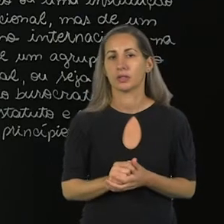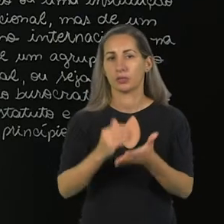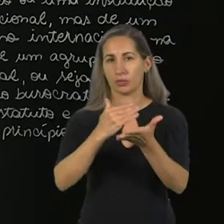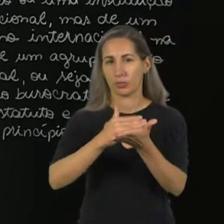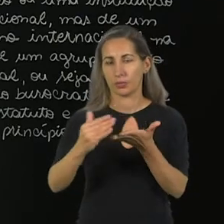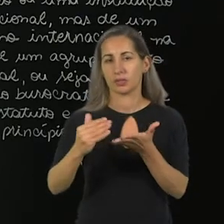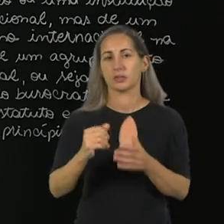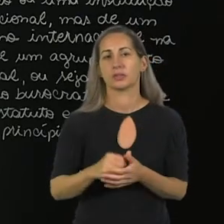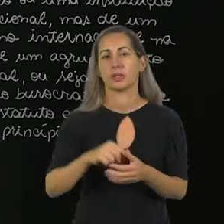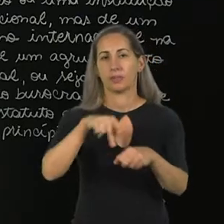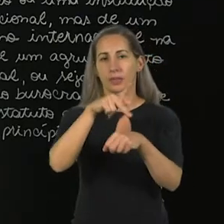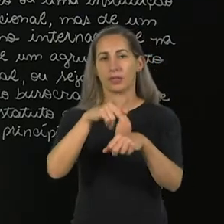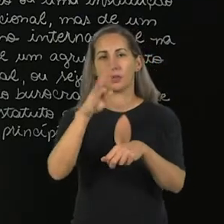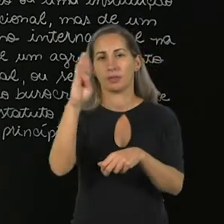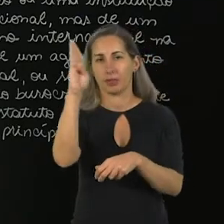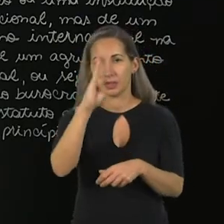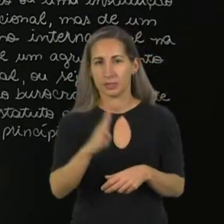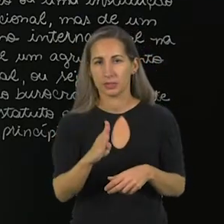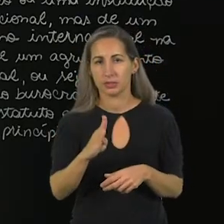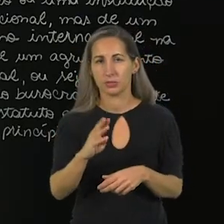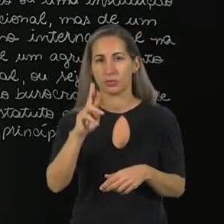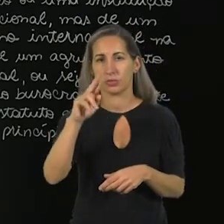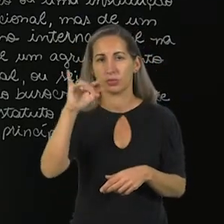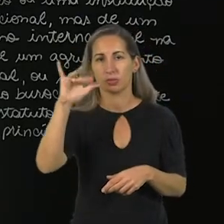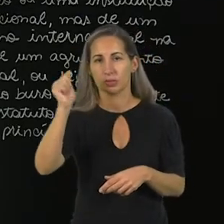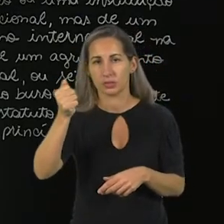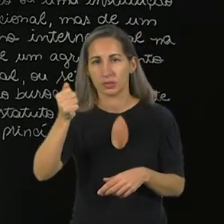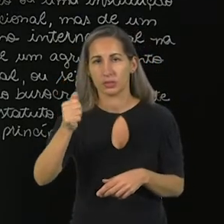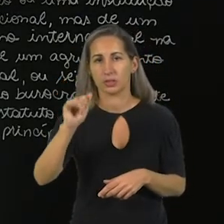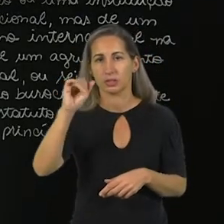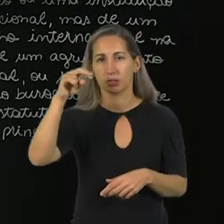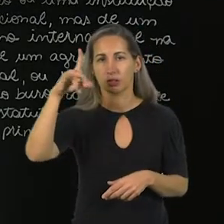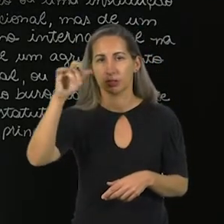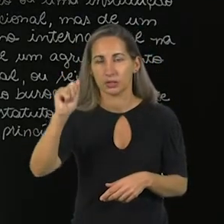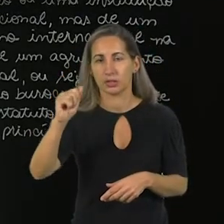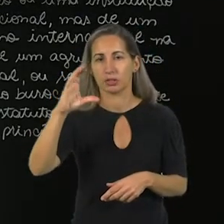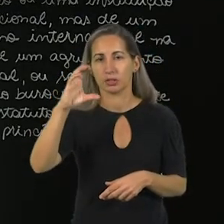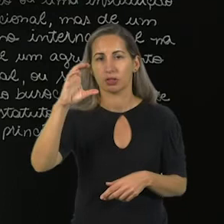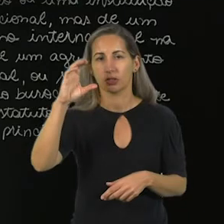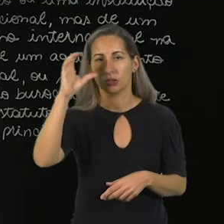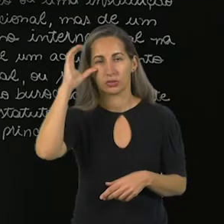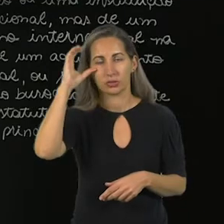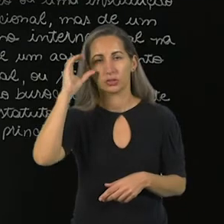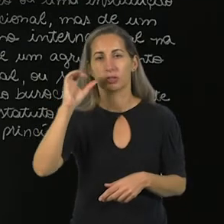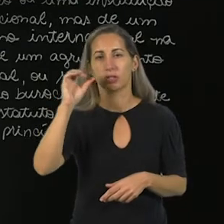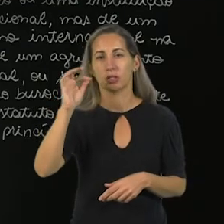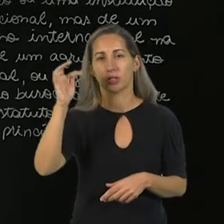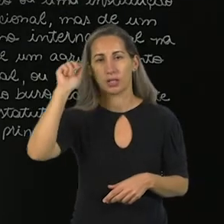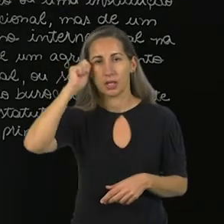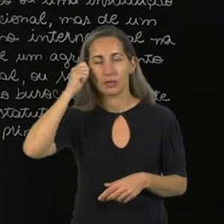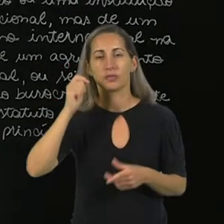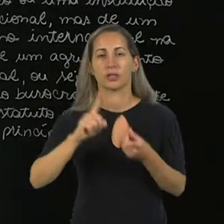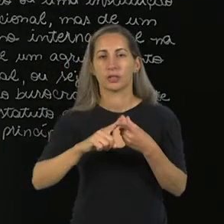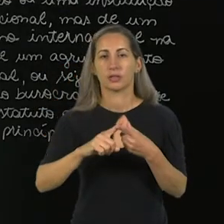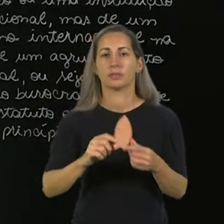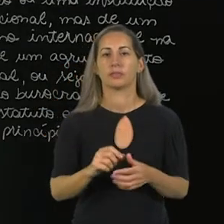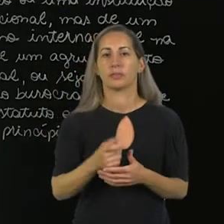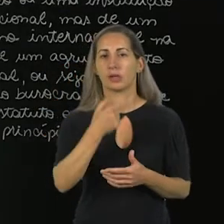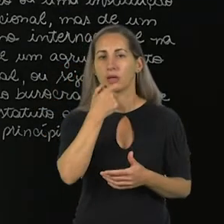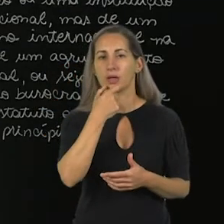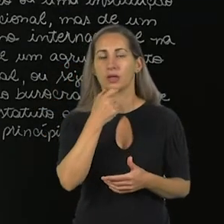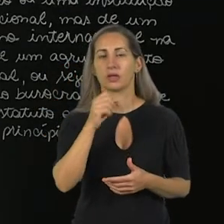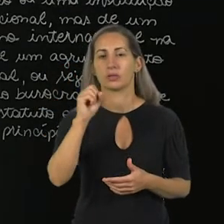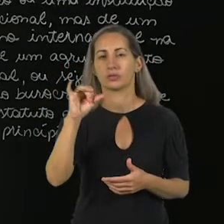5 países: Brasil, Rússia, Índia, China e África do Sul, aqui representado em inglês